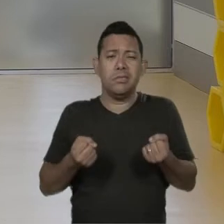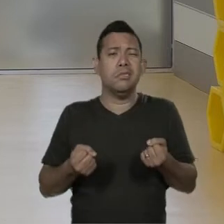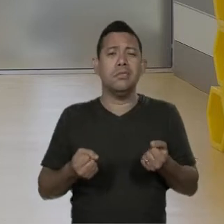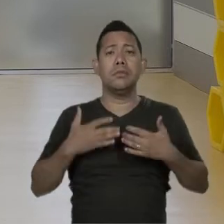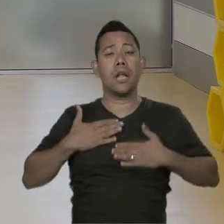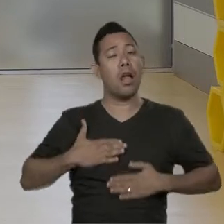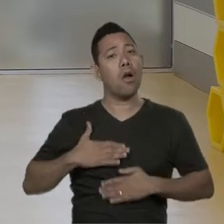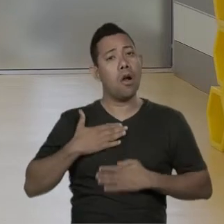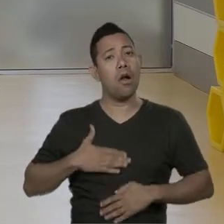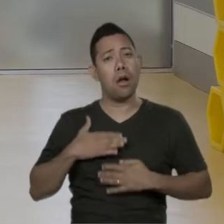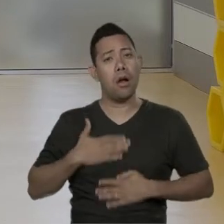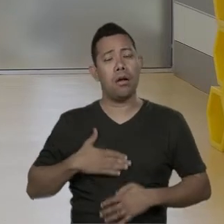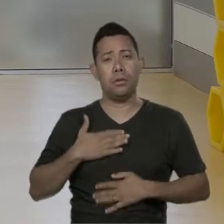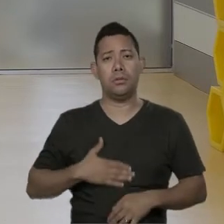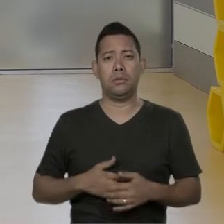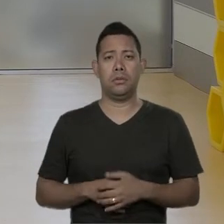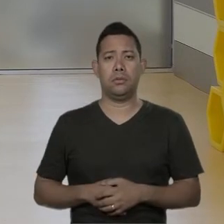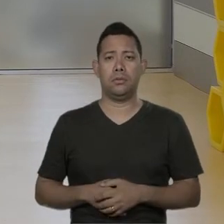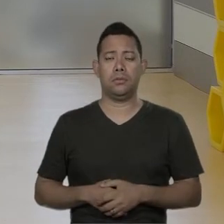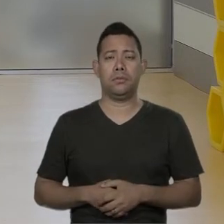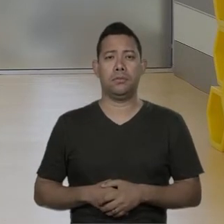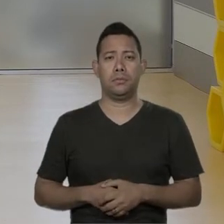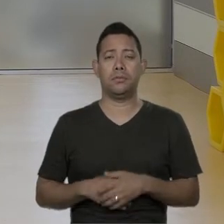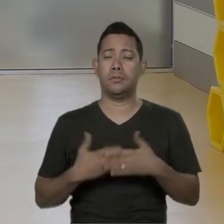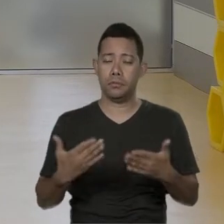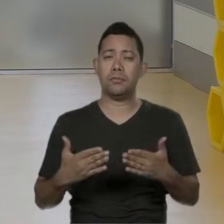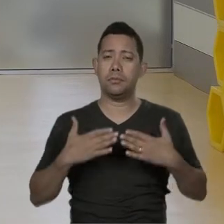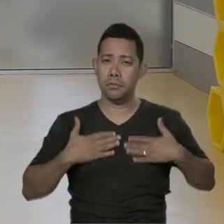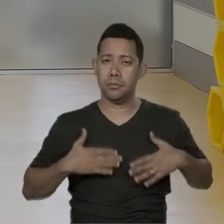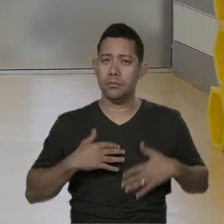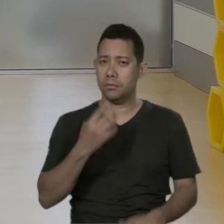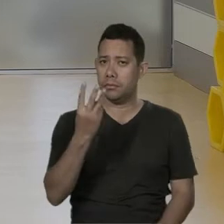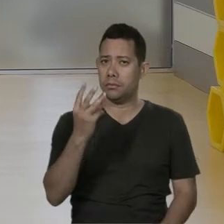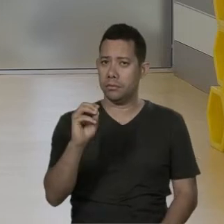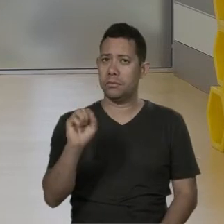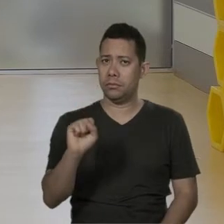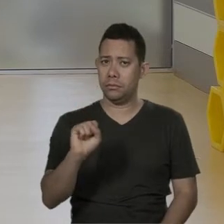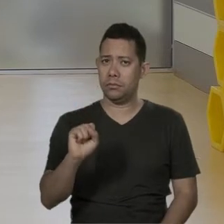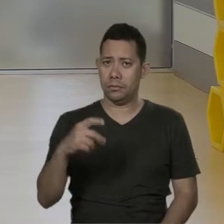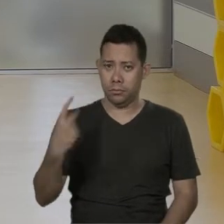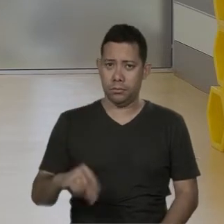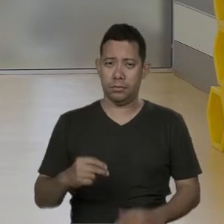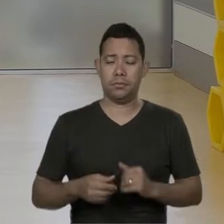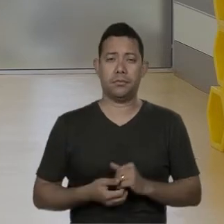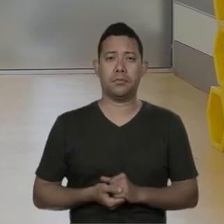tranquila. Não tá muito exacerbada. Mais 30 segundos.